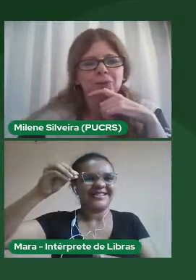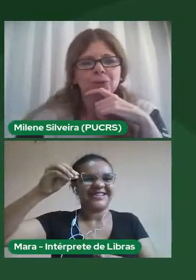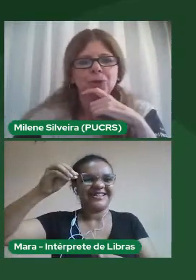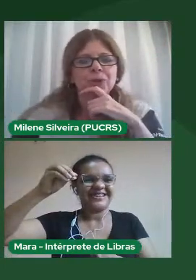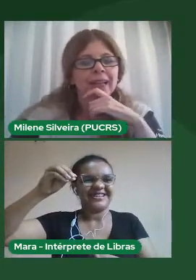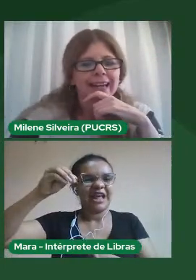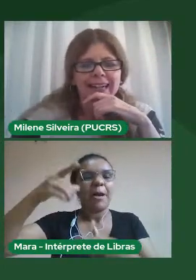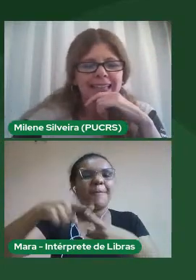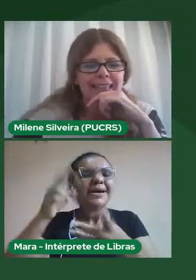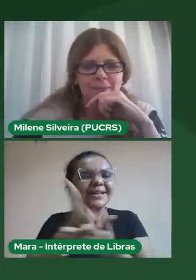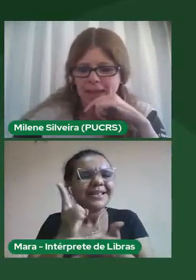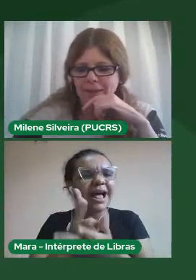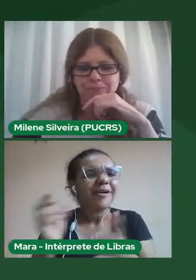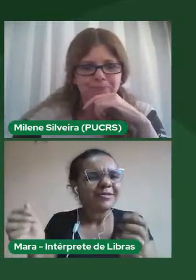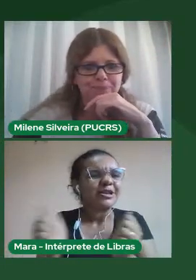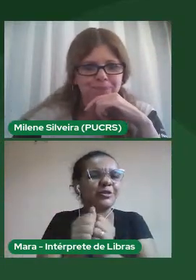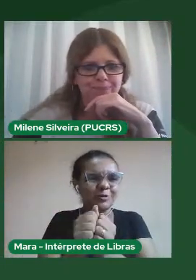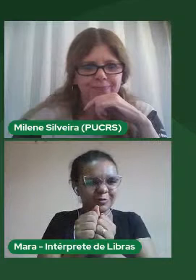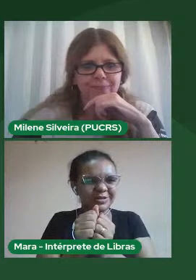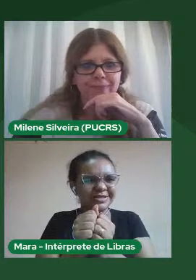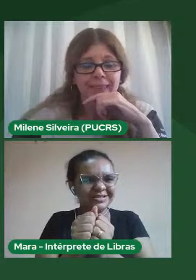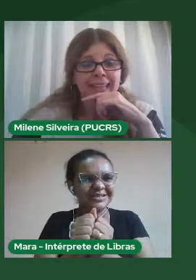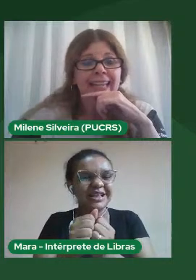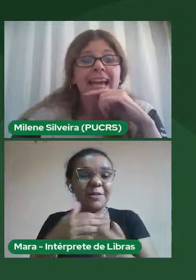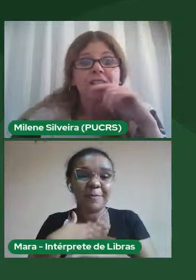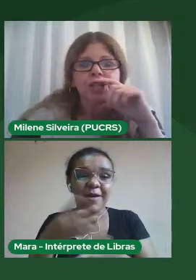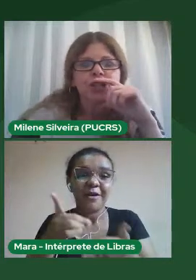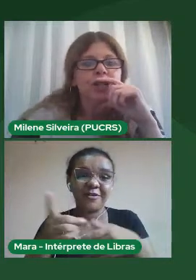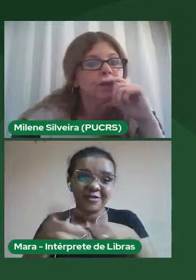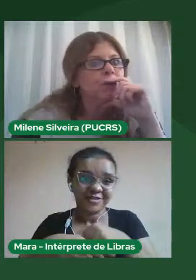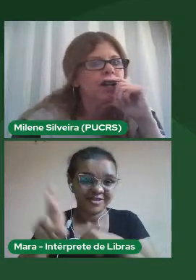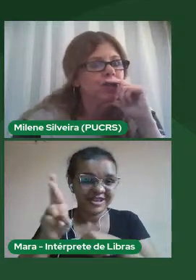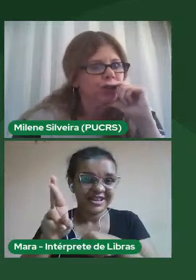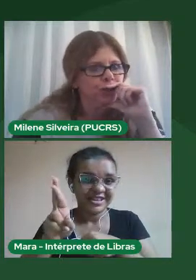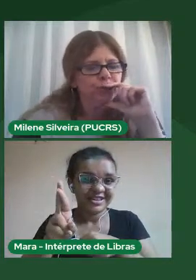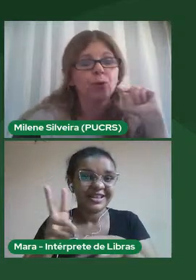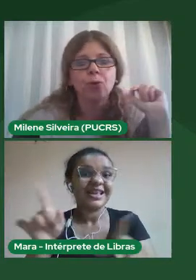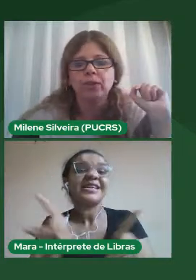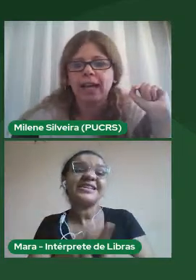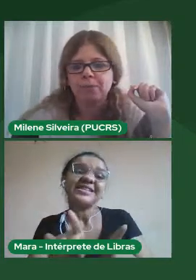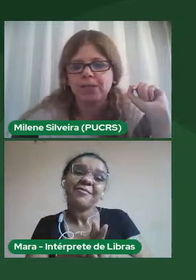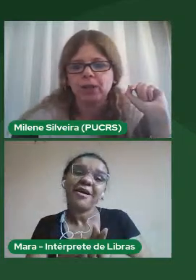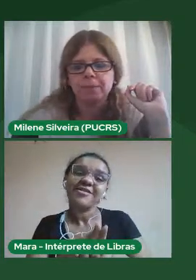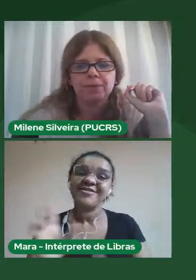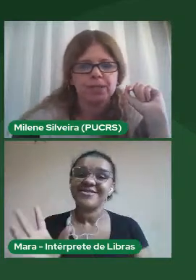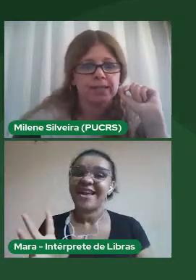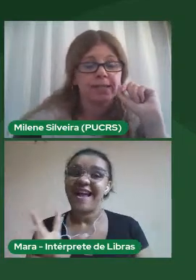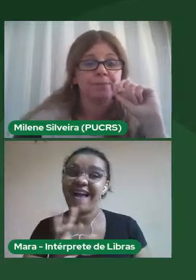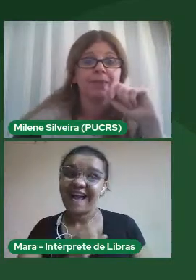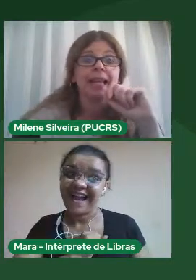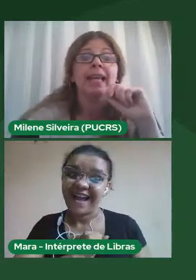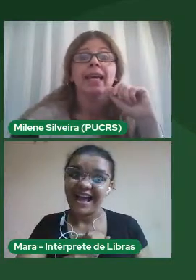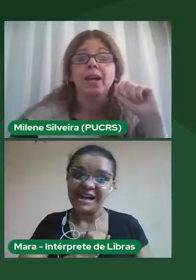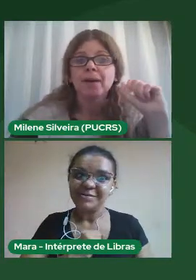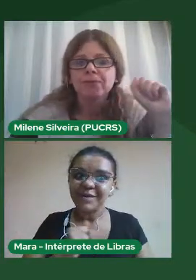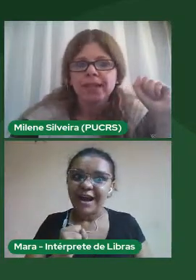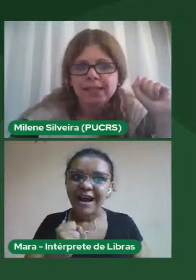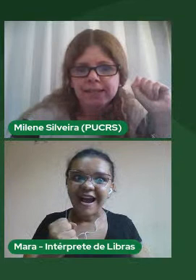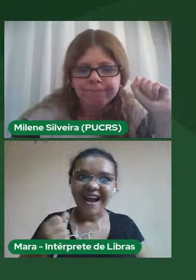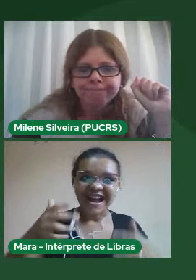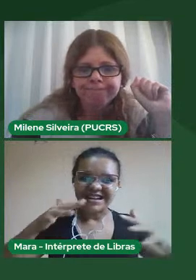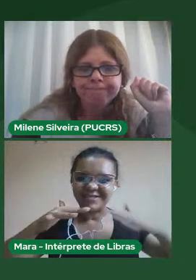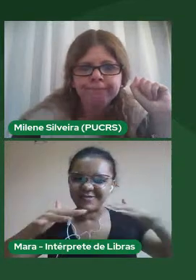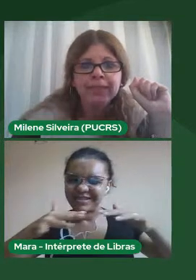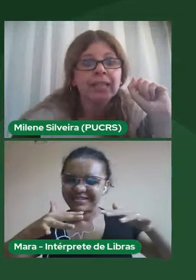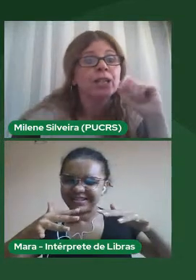o tempo todo também. E a gente ama um agito. Vou contar uma história para vocês. Era uma